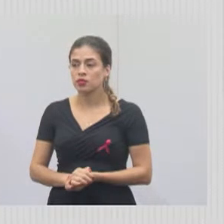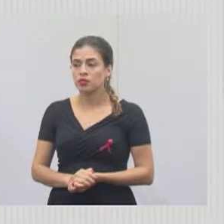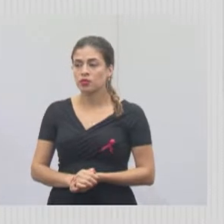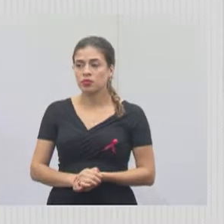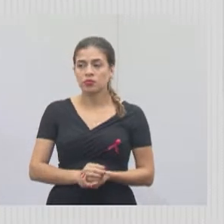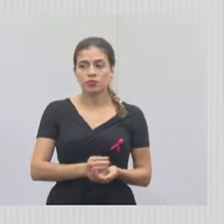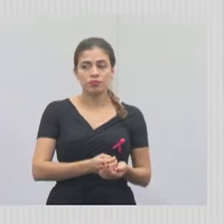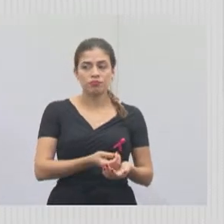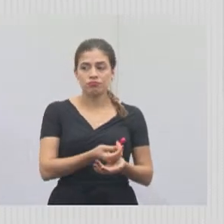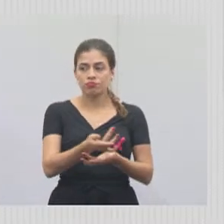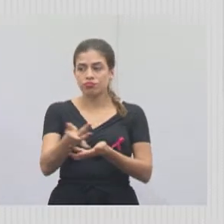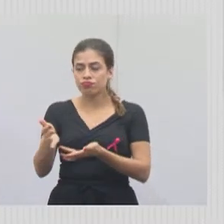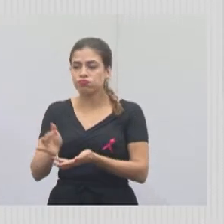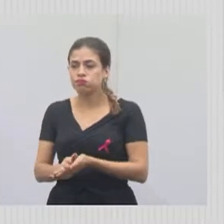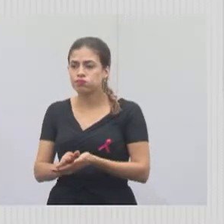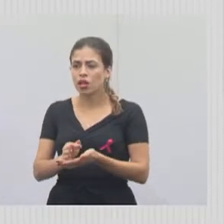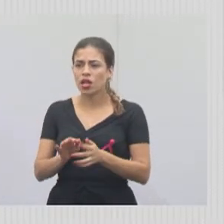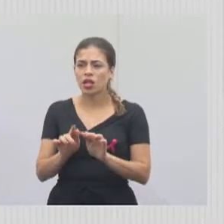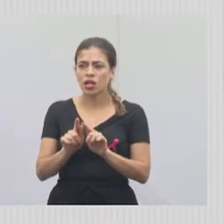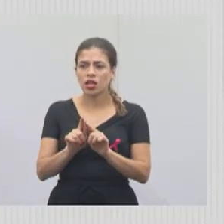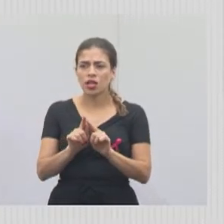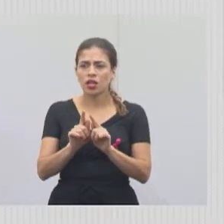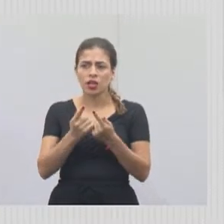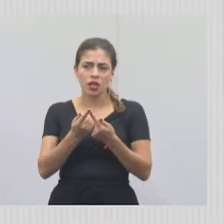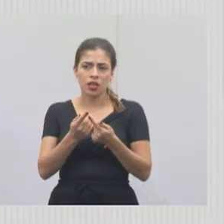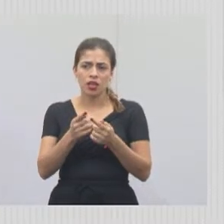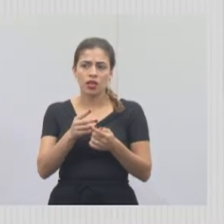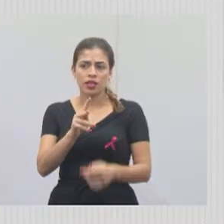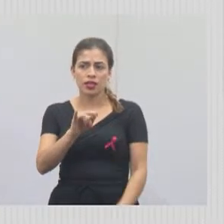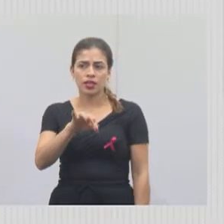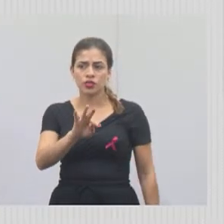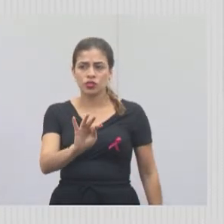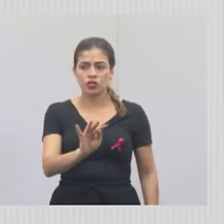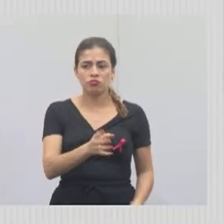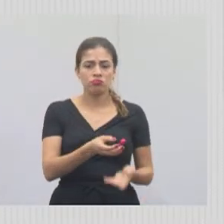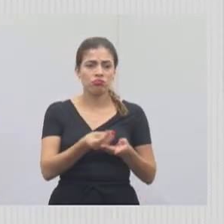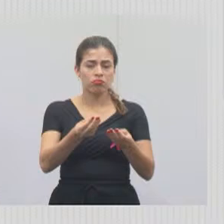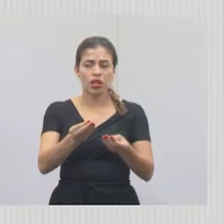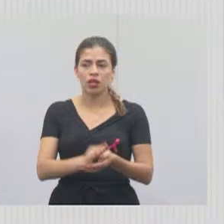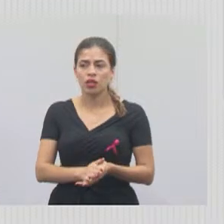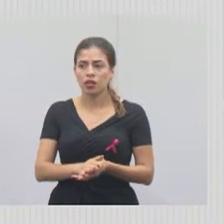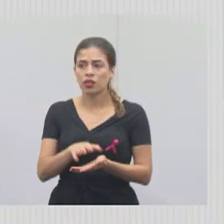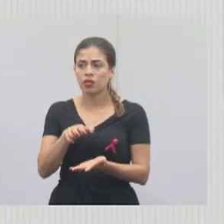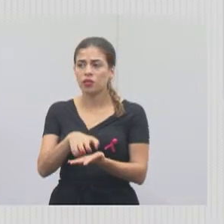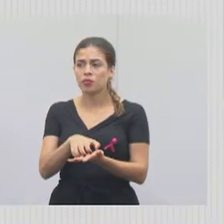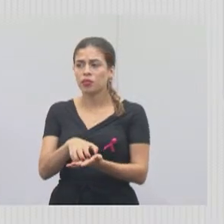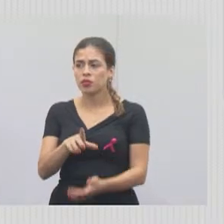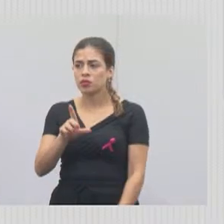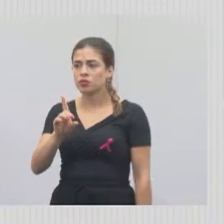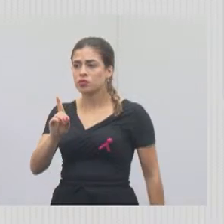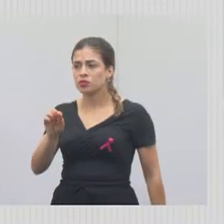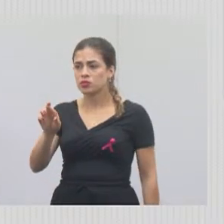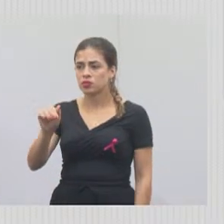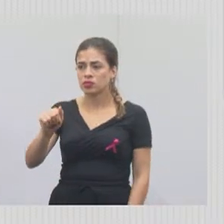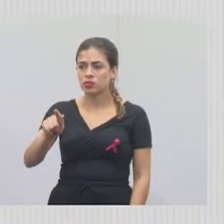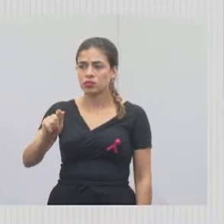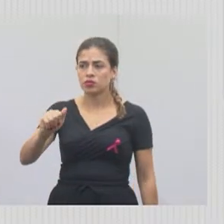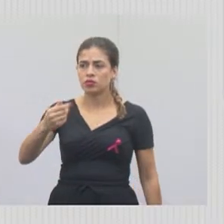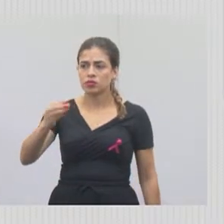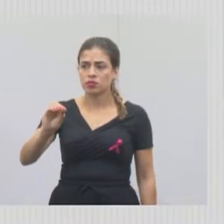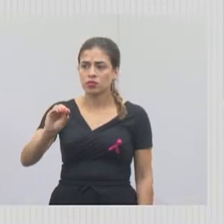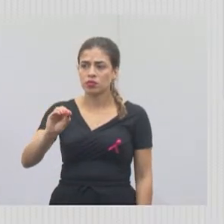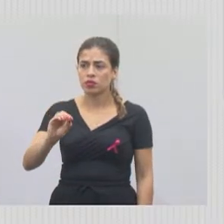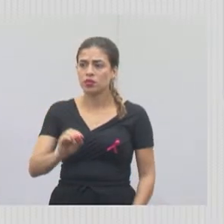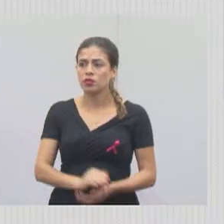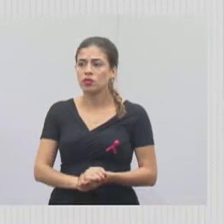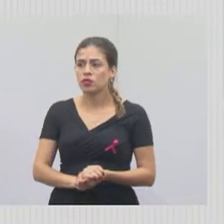distribuição muito maravilhosa de kits ali, muito bacana. Foi ali no Posto Dragão. Posto Dragão,